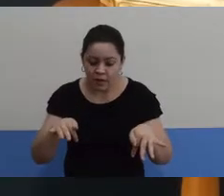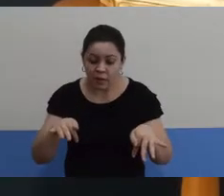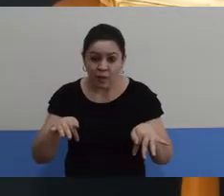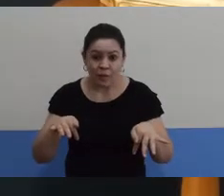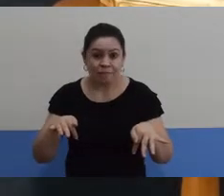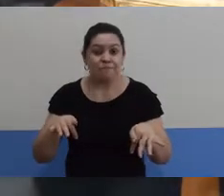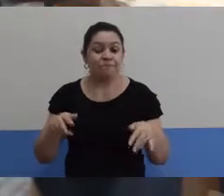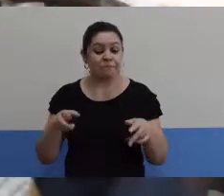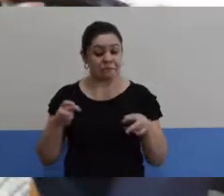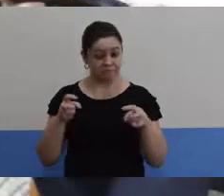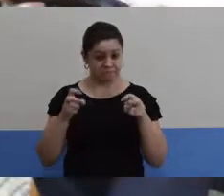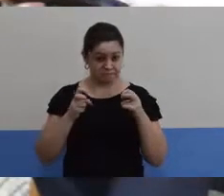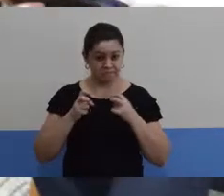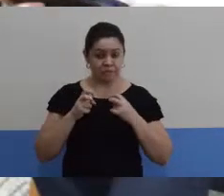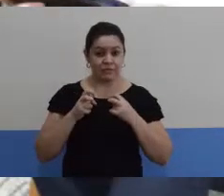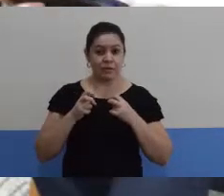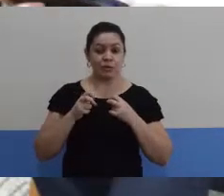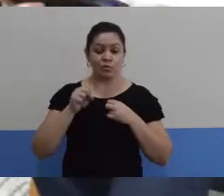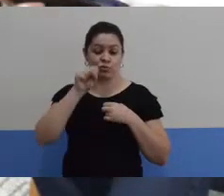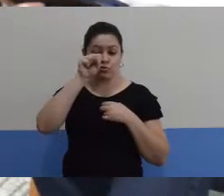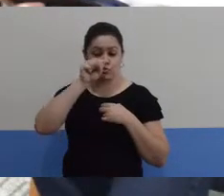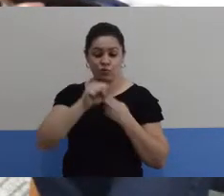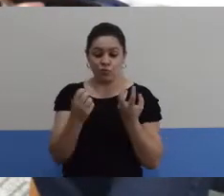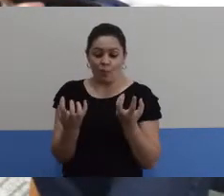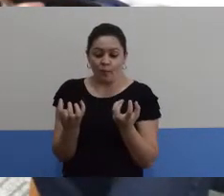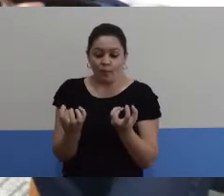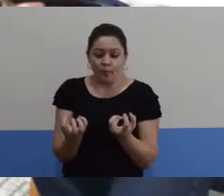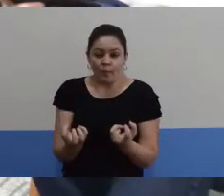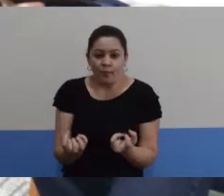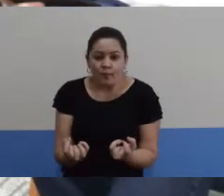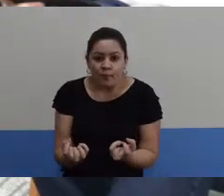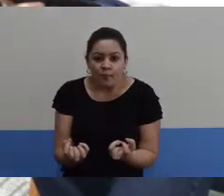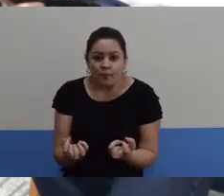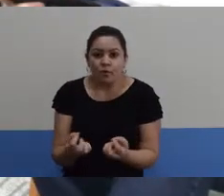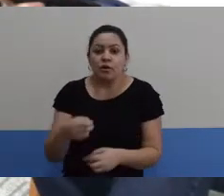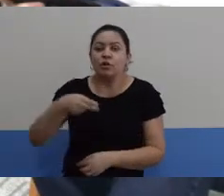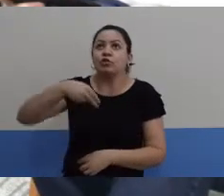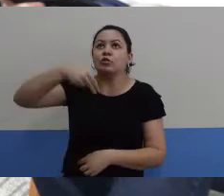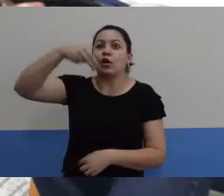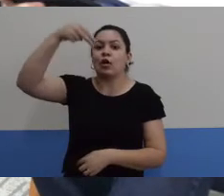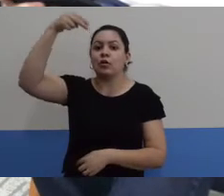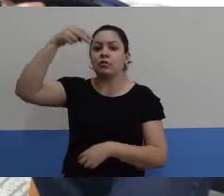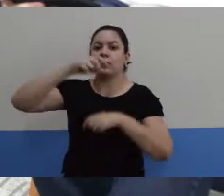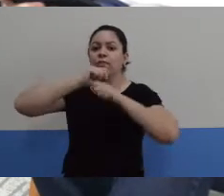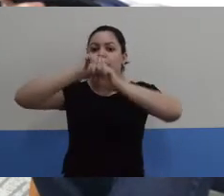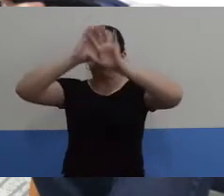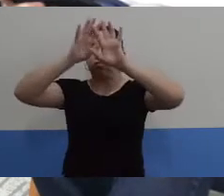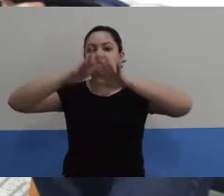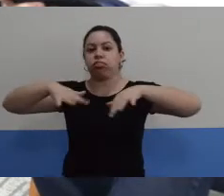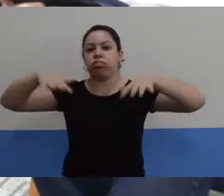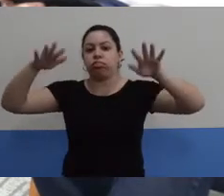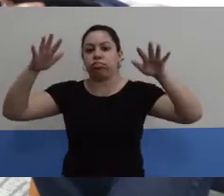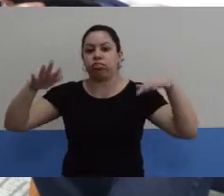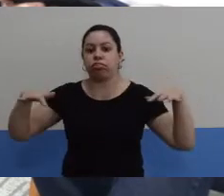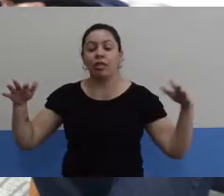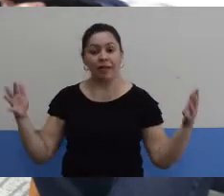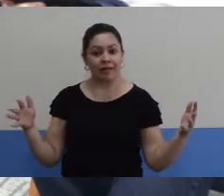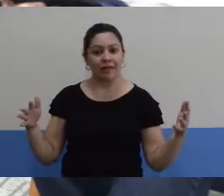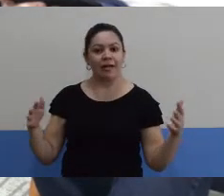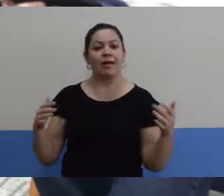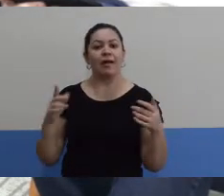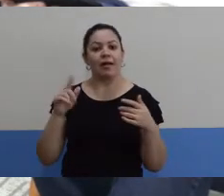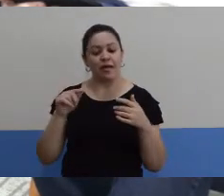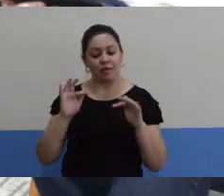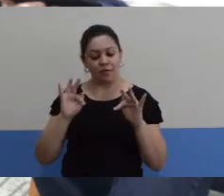sul, temos enchente no norte. Sinais dos tempos. Temos 2 anos